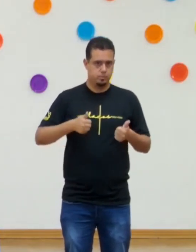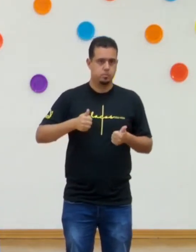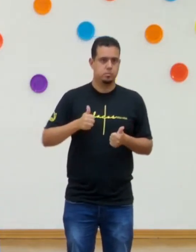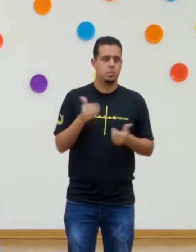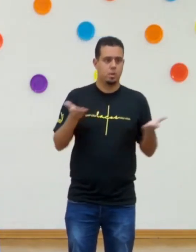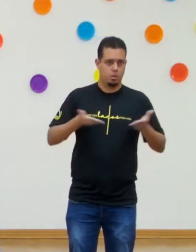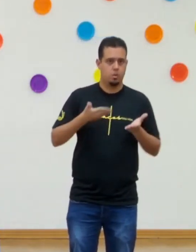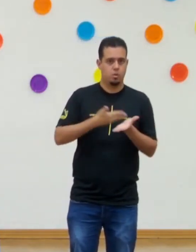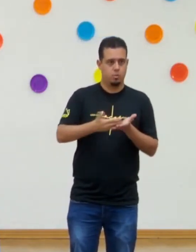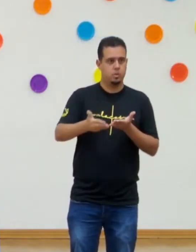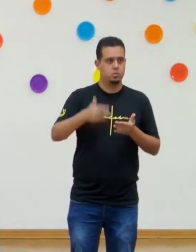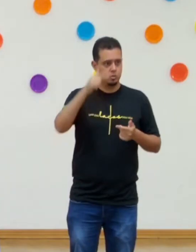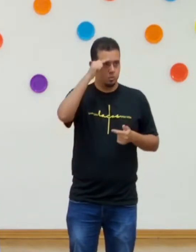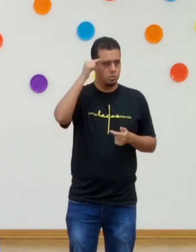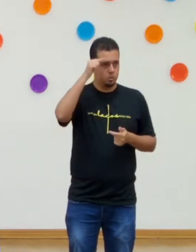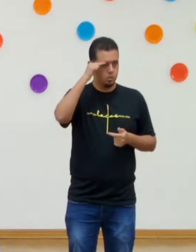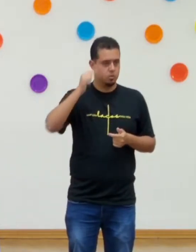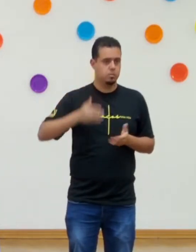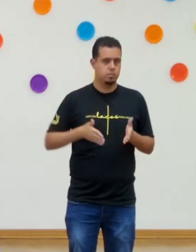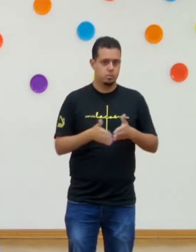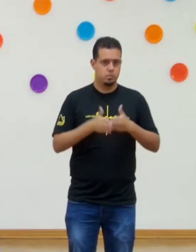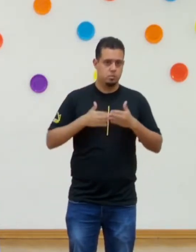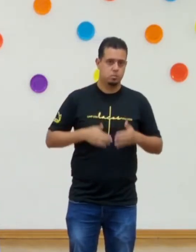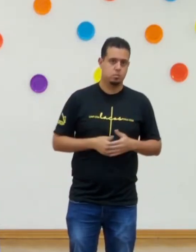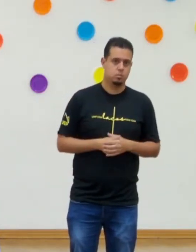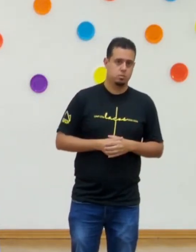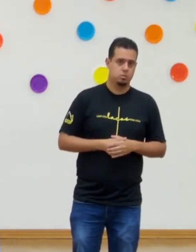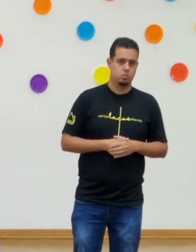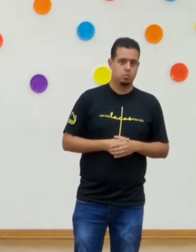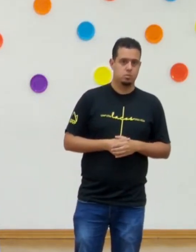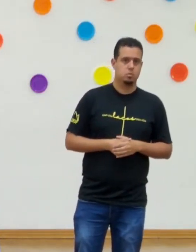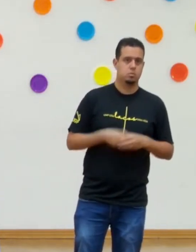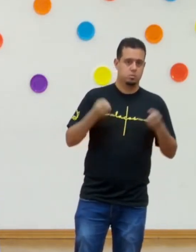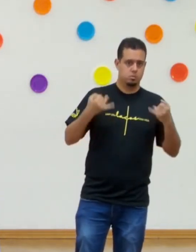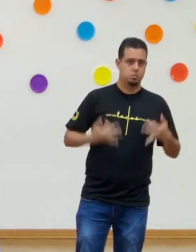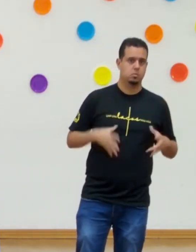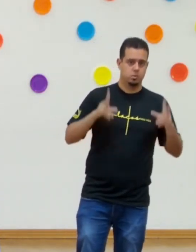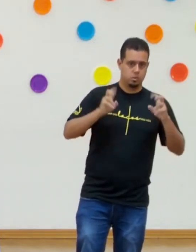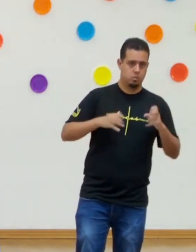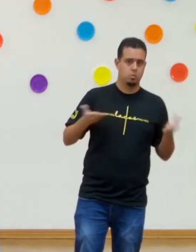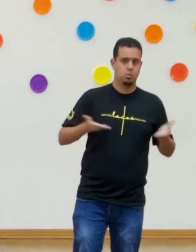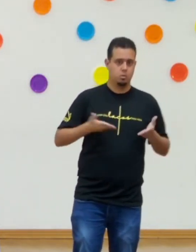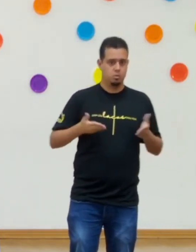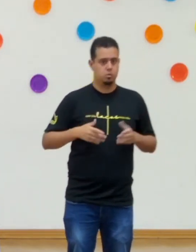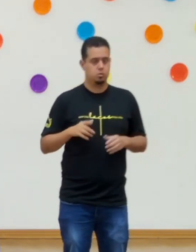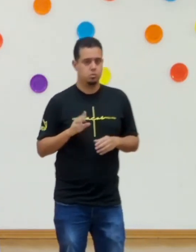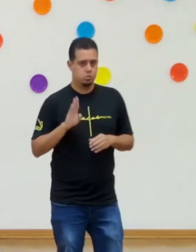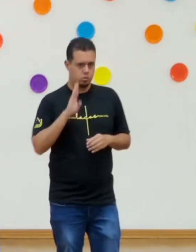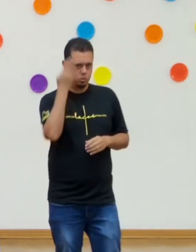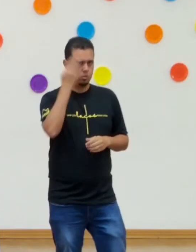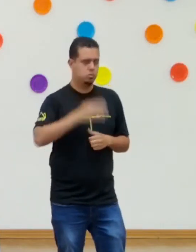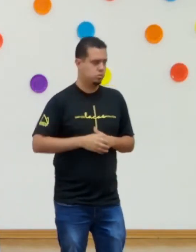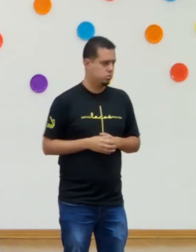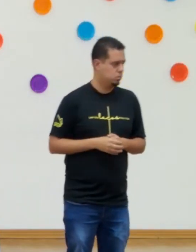agora sim, passo para o seminarista Guilherme, para falar do tema de hoje, que é sobre o adultério.